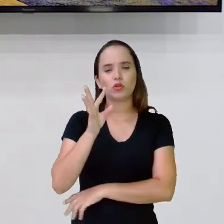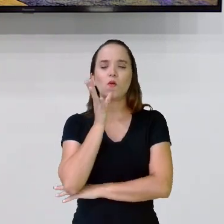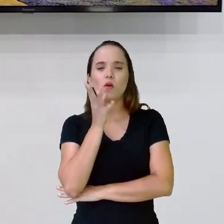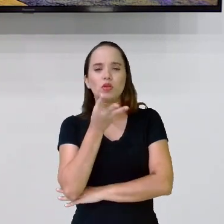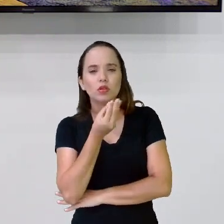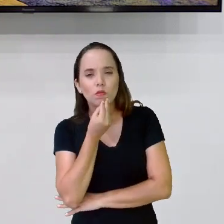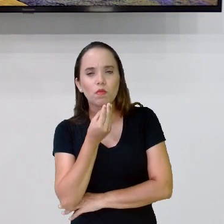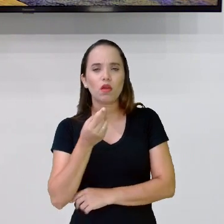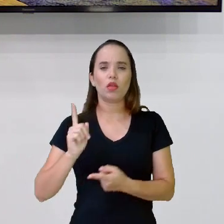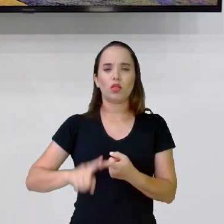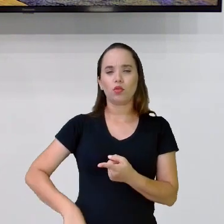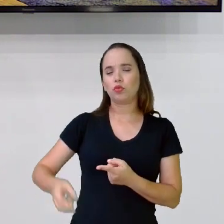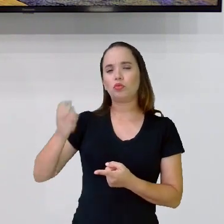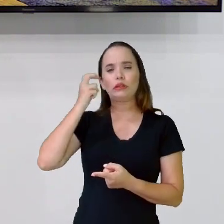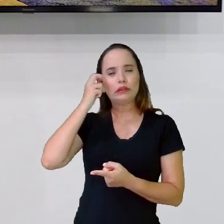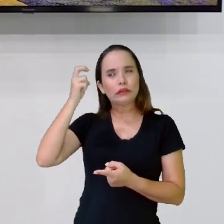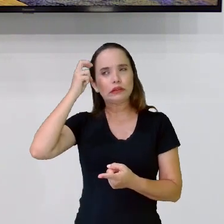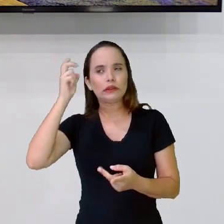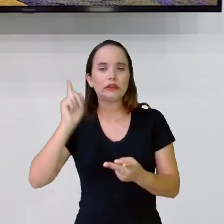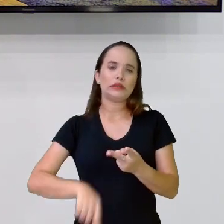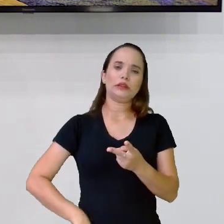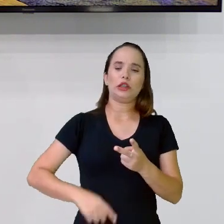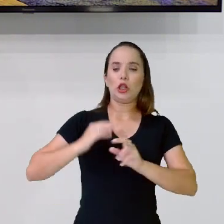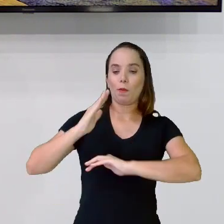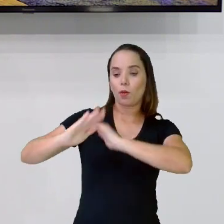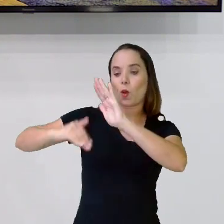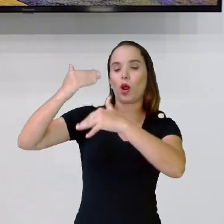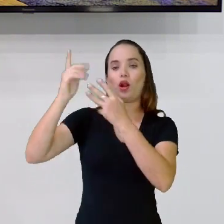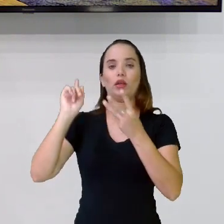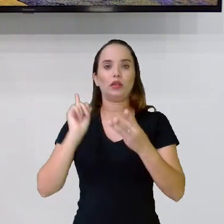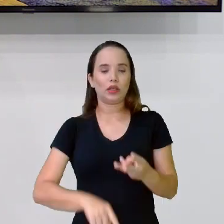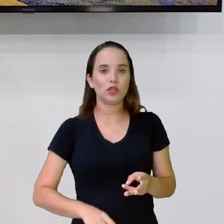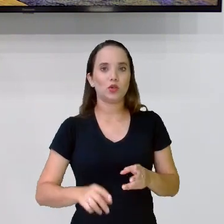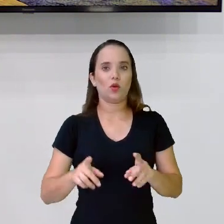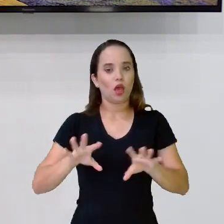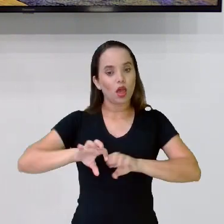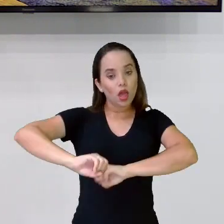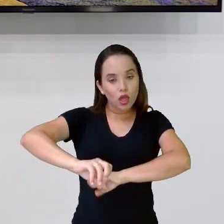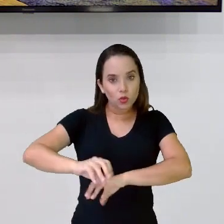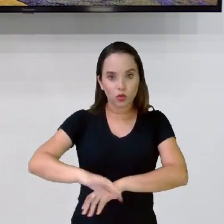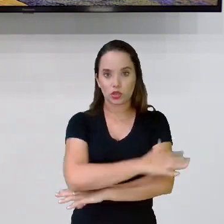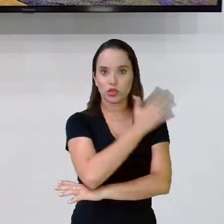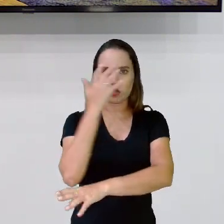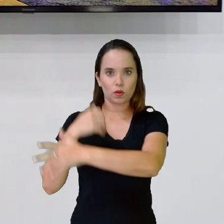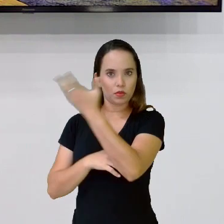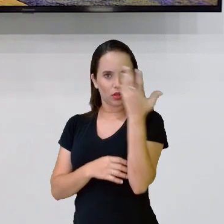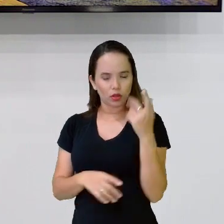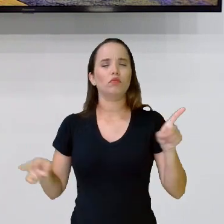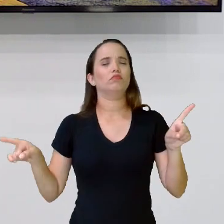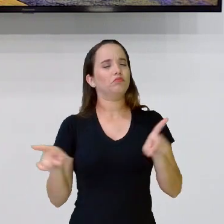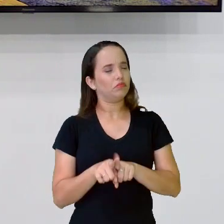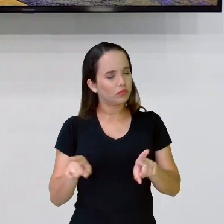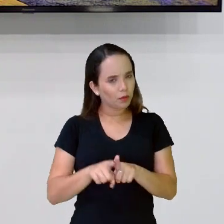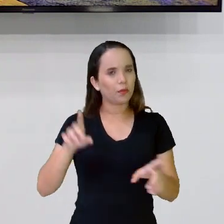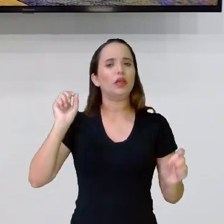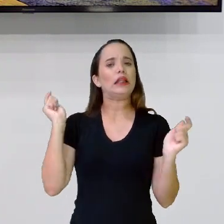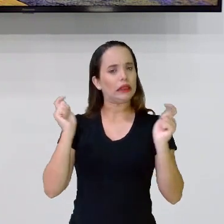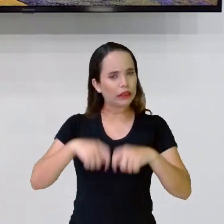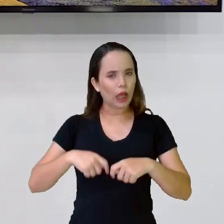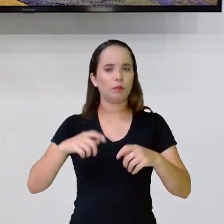conhecimento, progresso, né? Então, quando a gente também está falando de educação ambiental, a gente pode aplicar esse